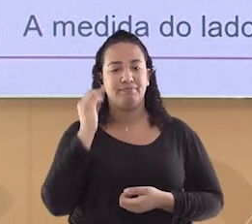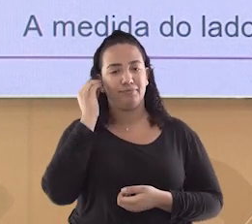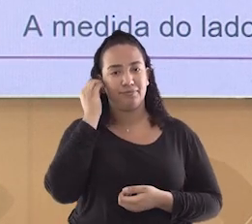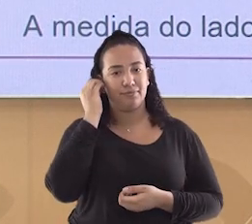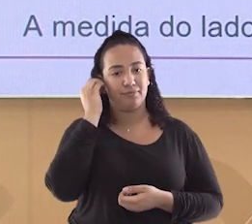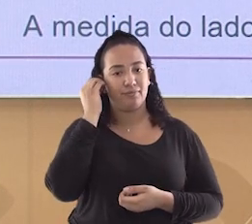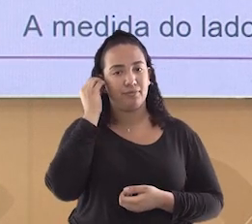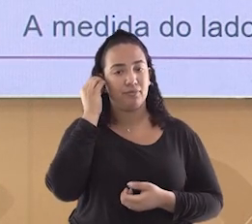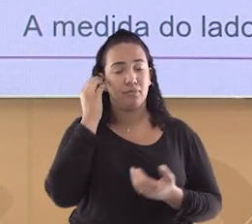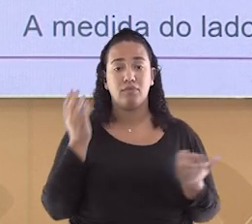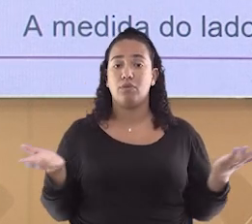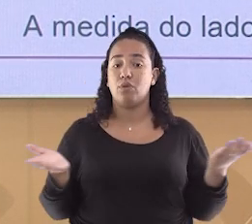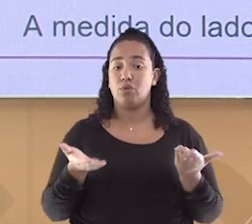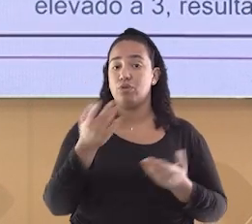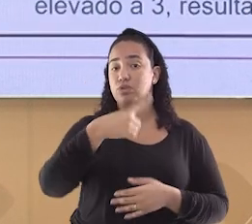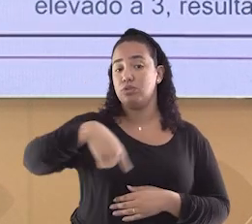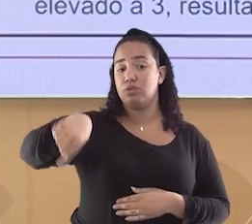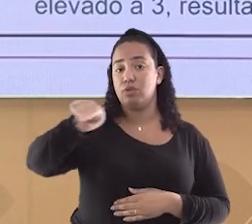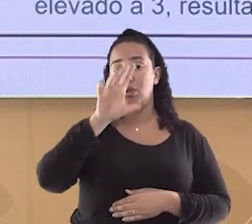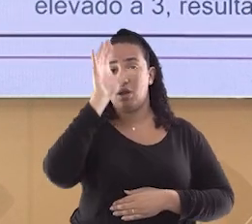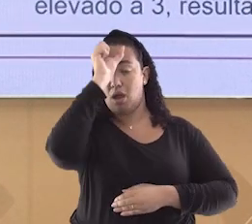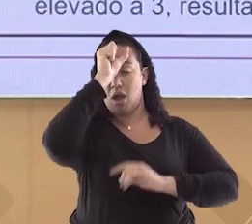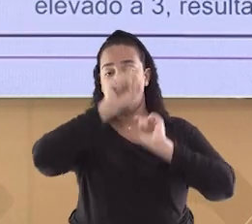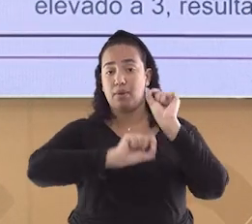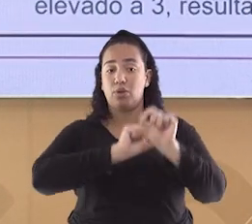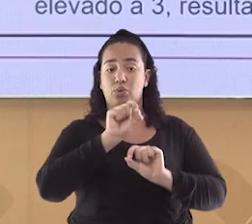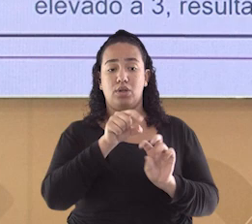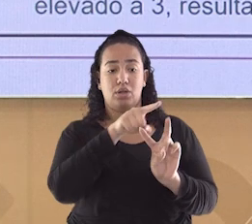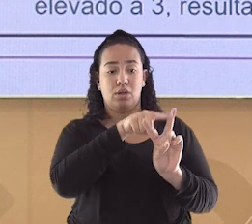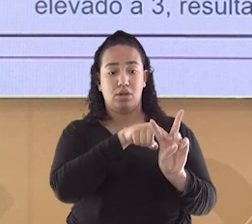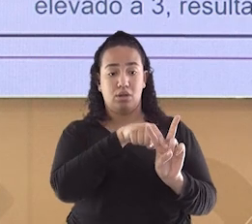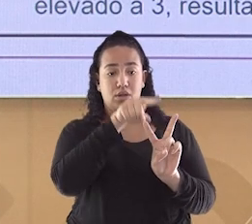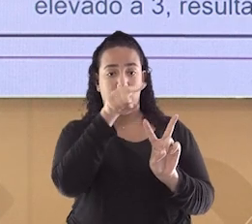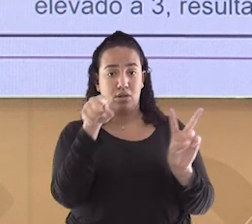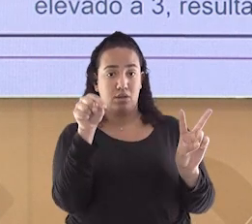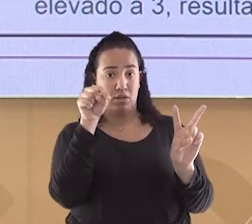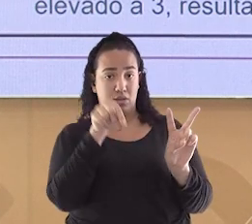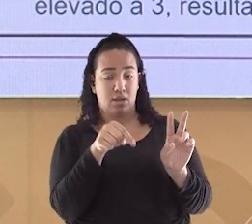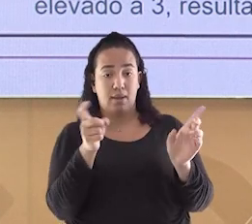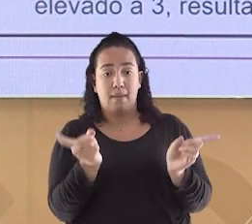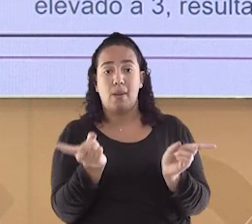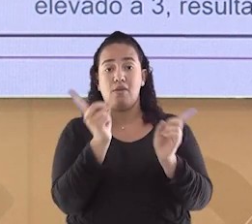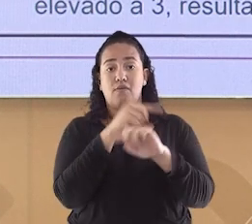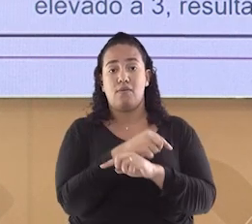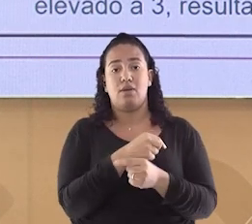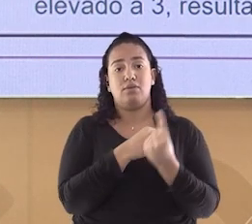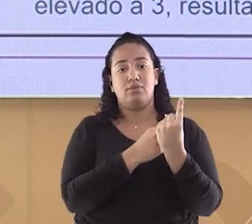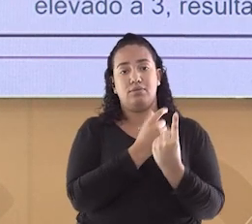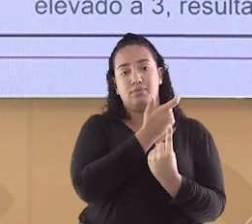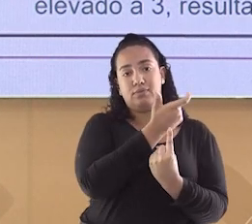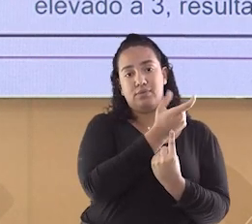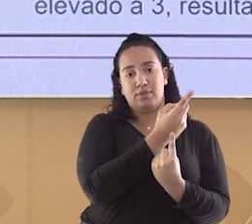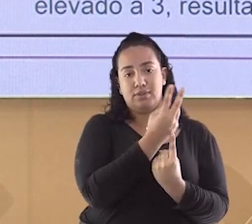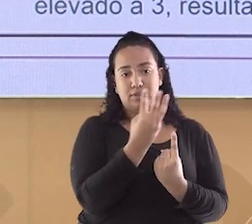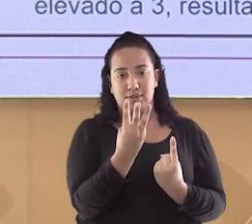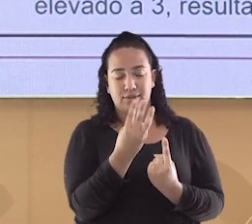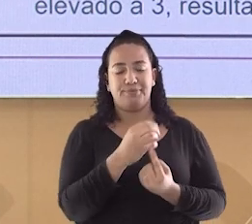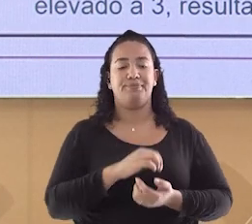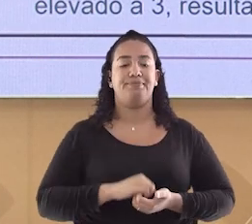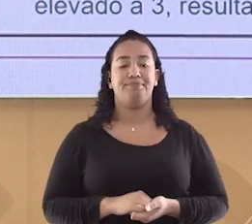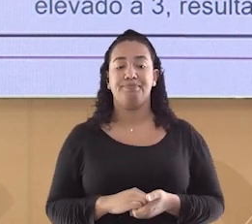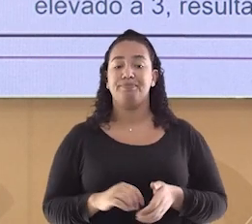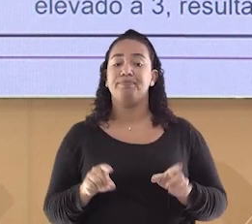que aprendemos na aula de hoje? Na aula de hoje, aprendemos que a radiciação é a operação inversa